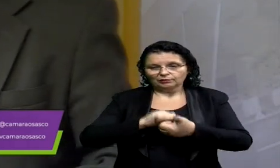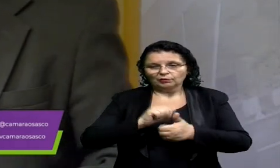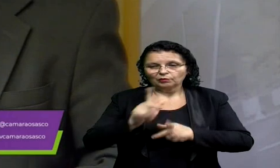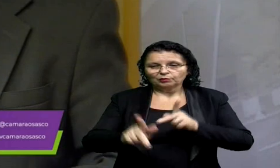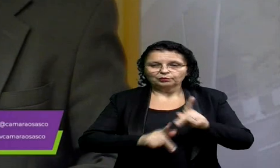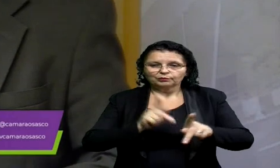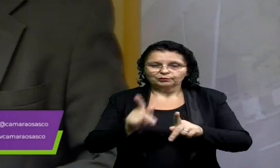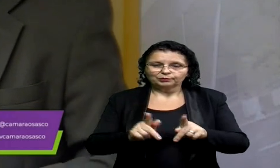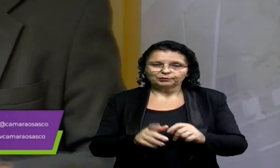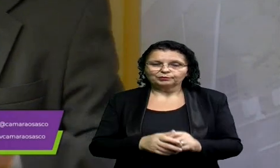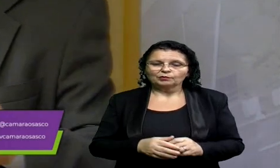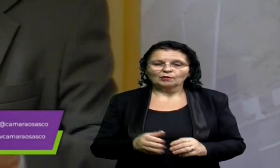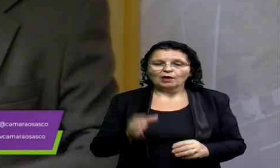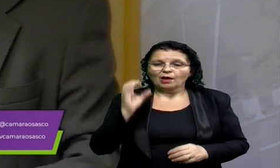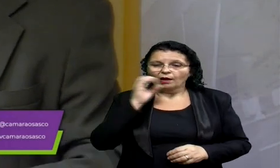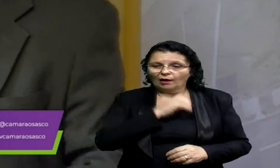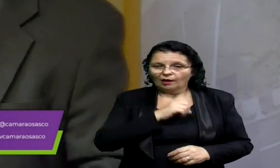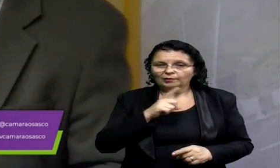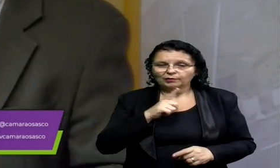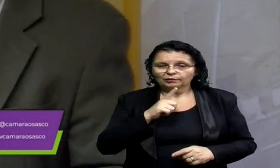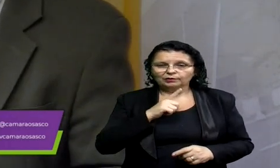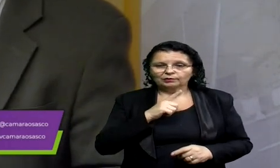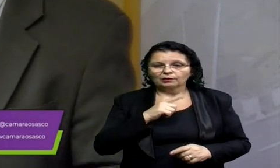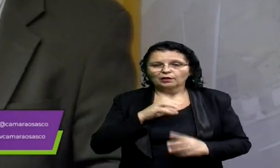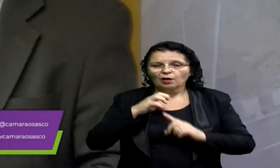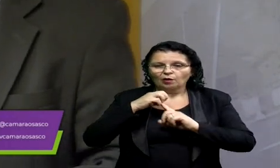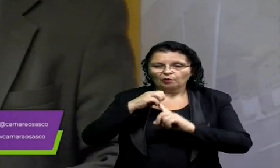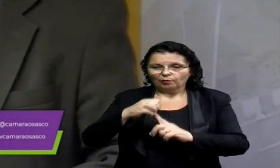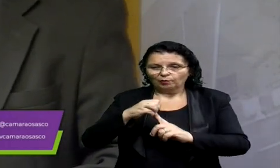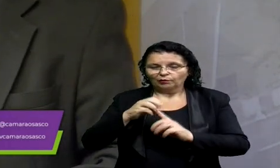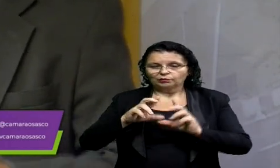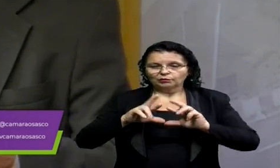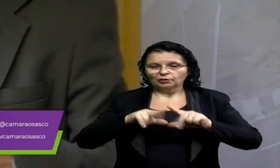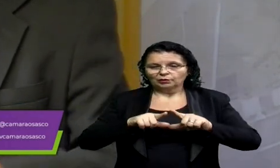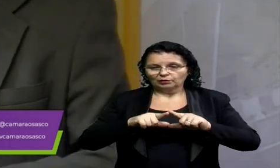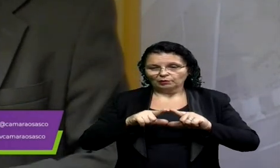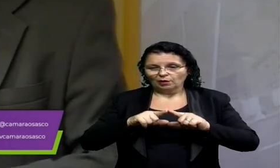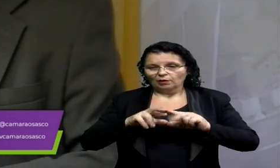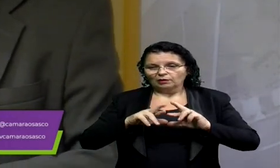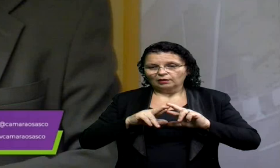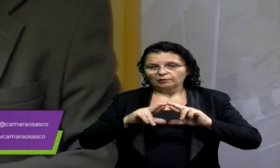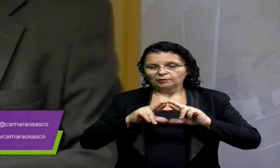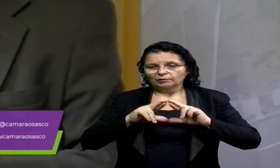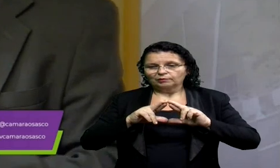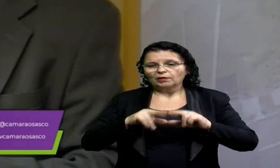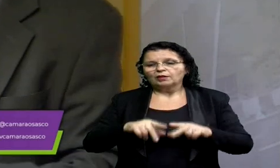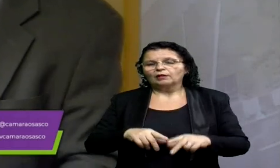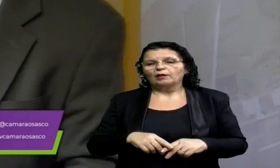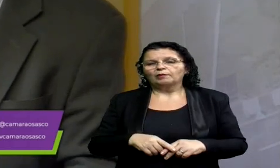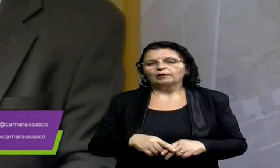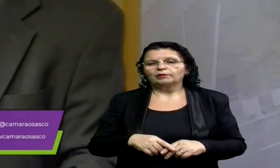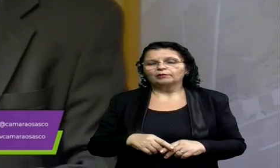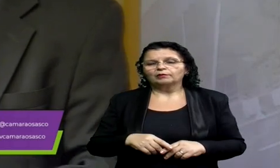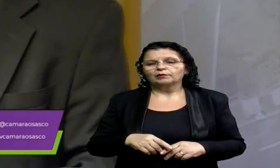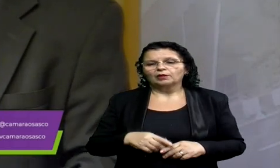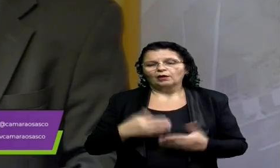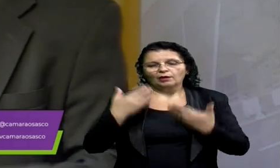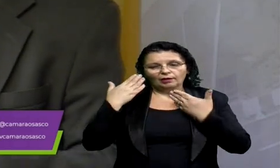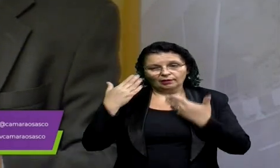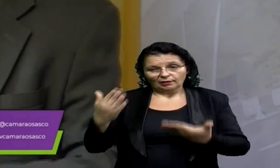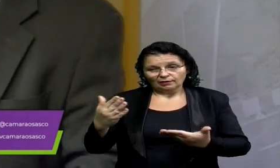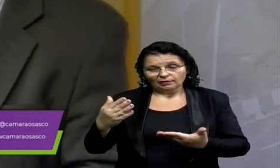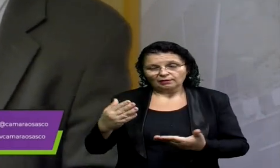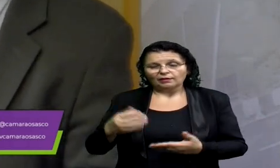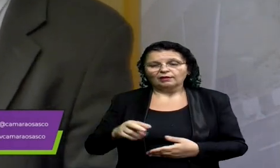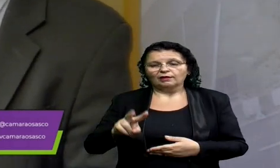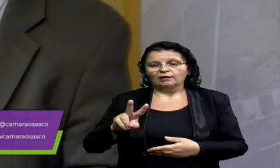então logo logo nós teremos também mais um ecoponto inaugurado lá no Jardim Roberto Cidade das Flores tá então a o valdiro o Percival tem lá